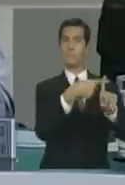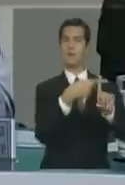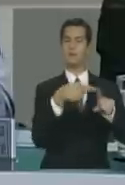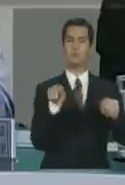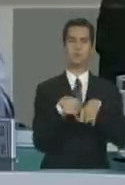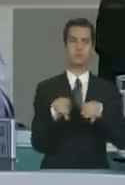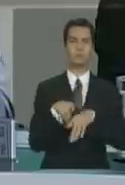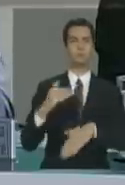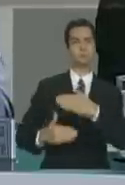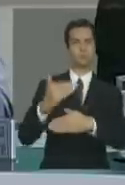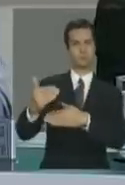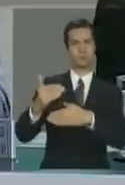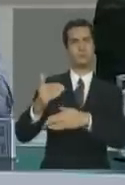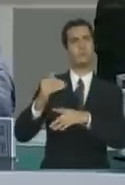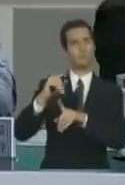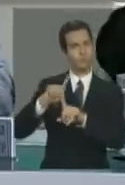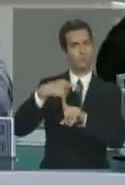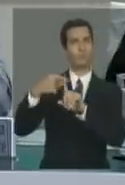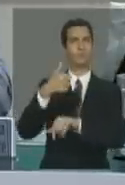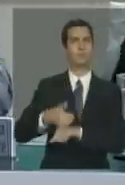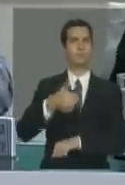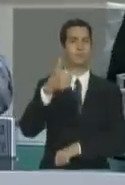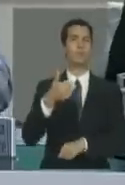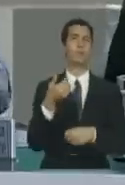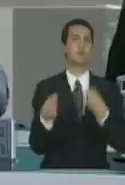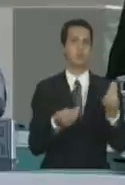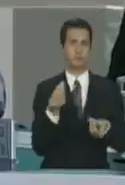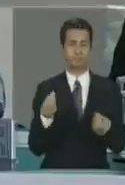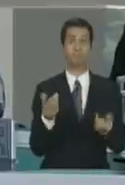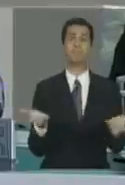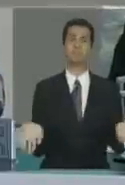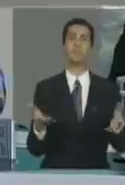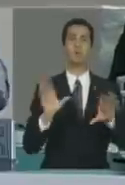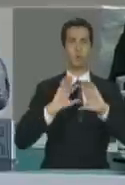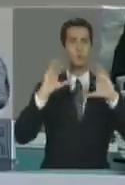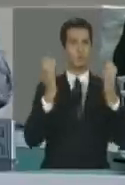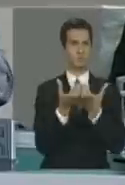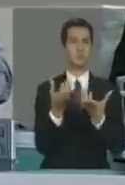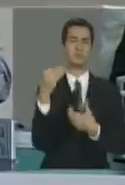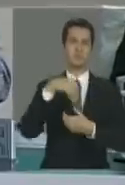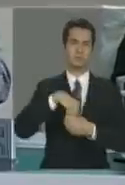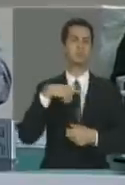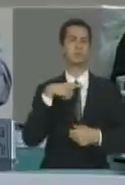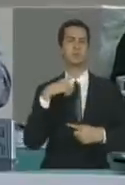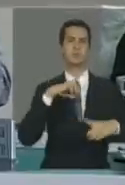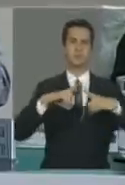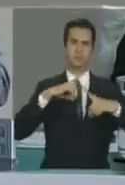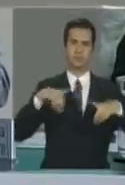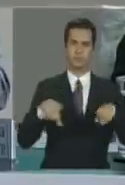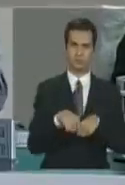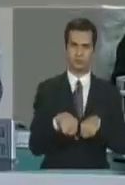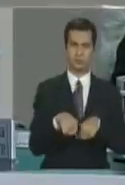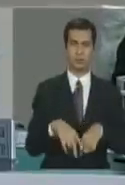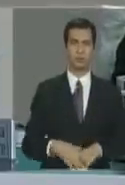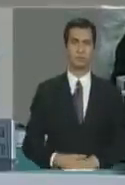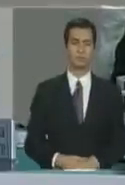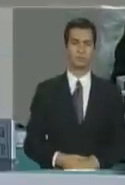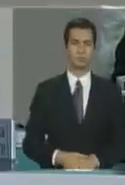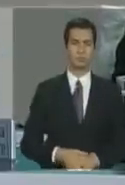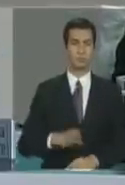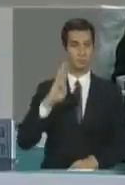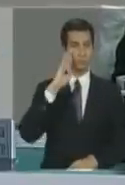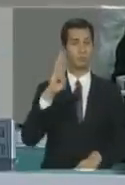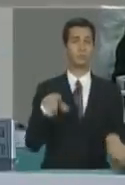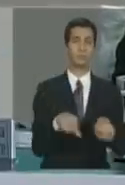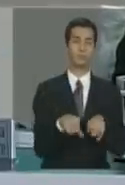está sob questionamento no debate hoje da conferência. Mais ainda, há, essencialmente, algumas questões